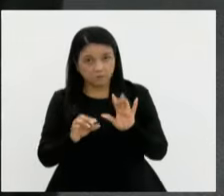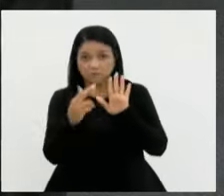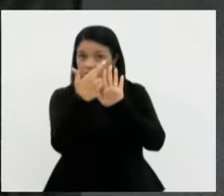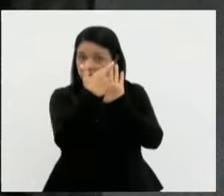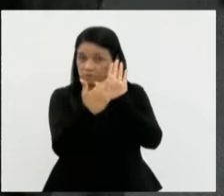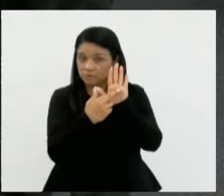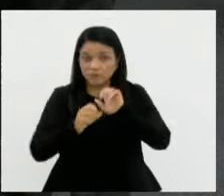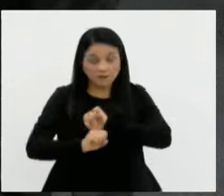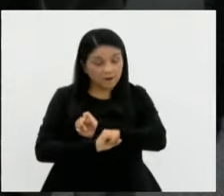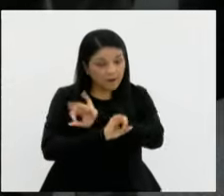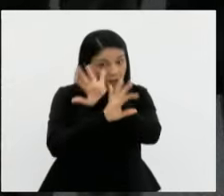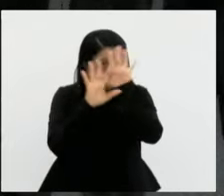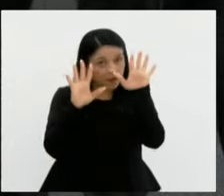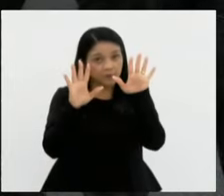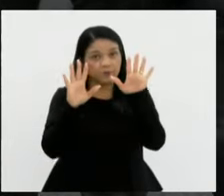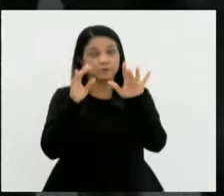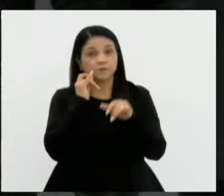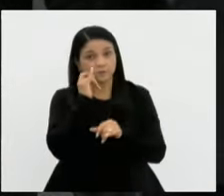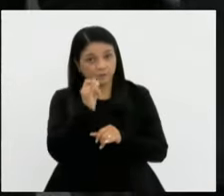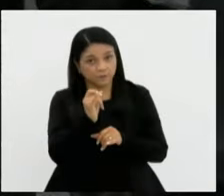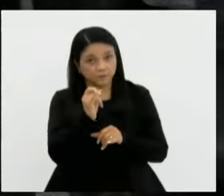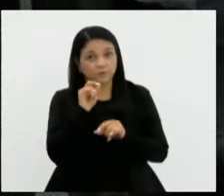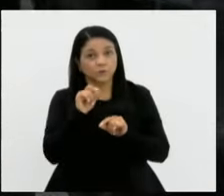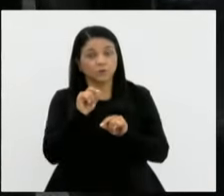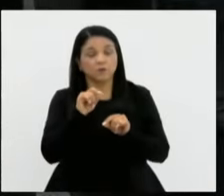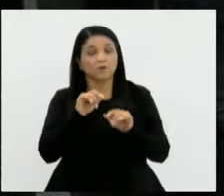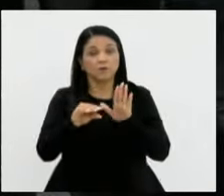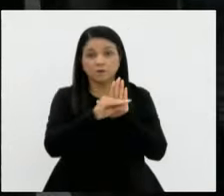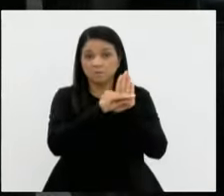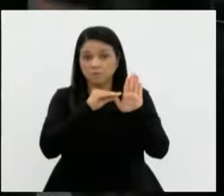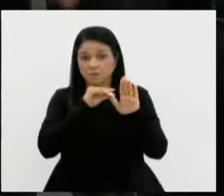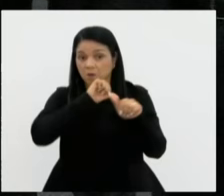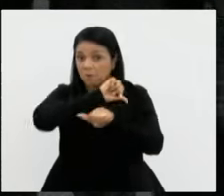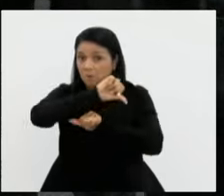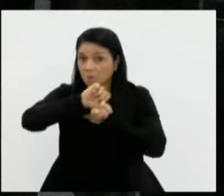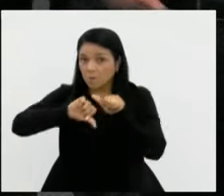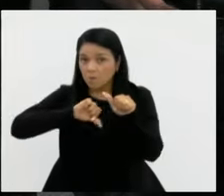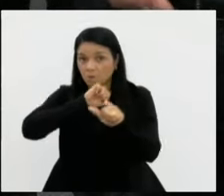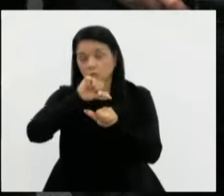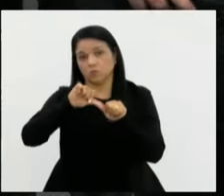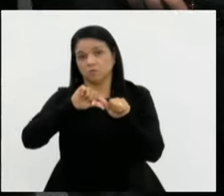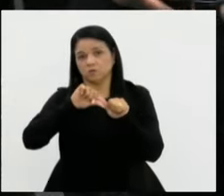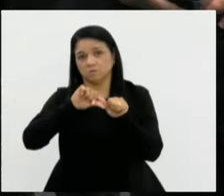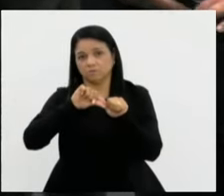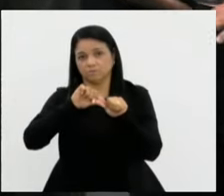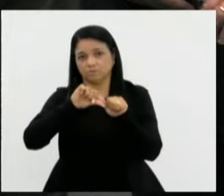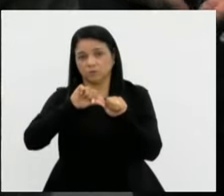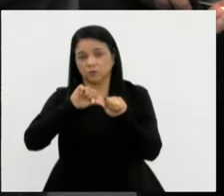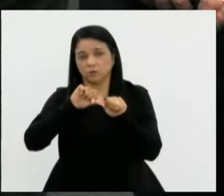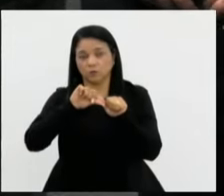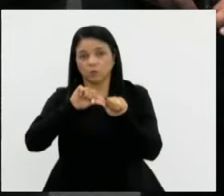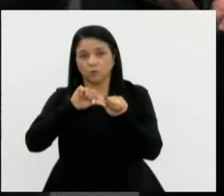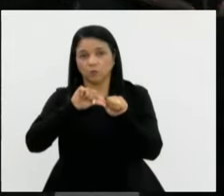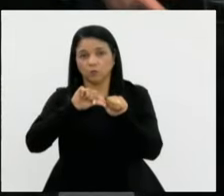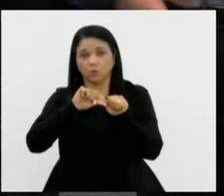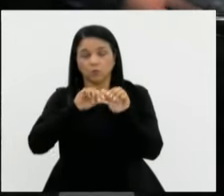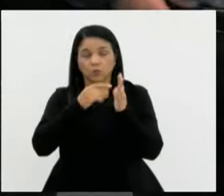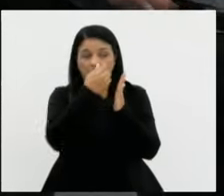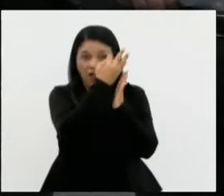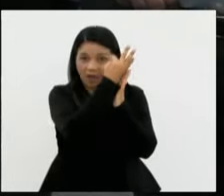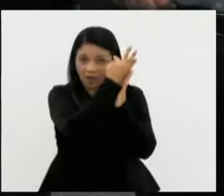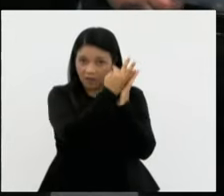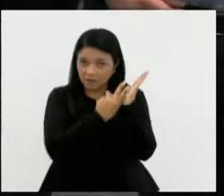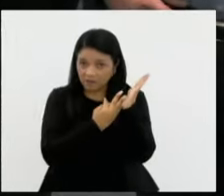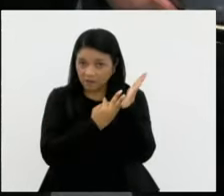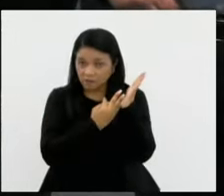muito claro, quando a emenda tem um condão de mudar substancialmente o cerne da questão e a redação